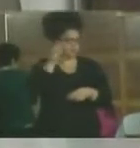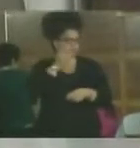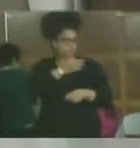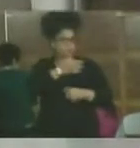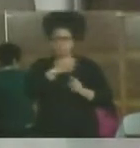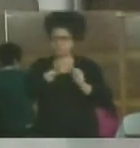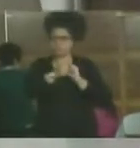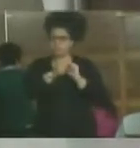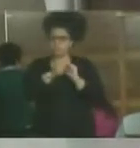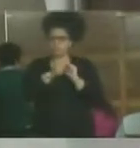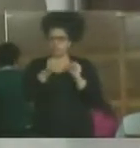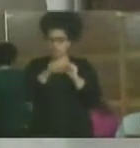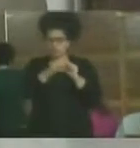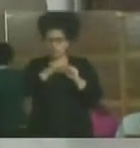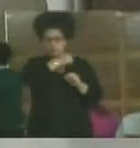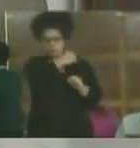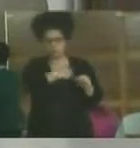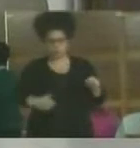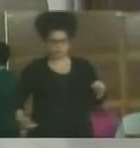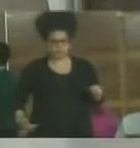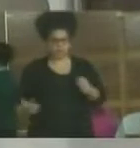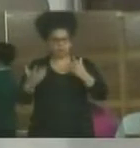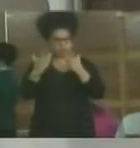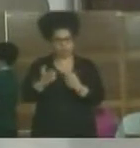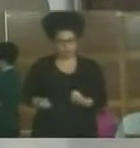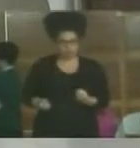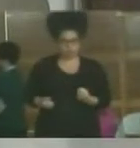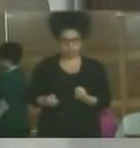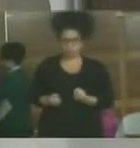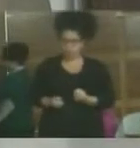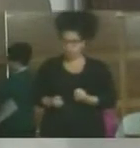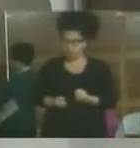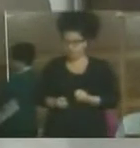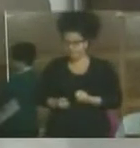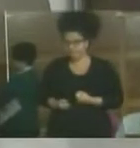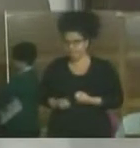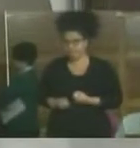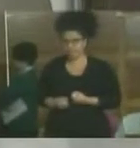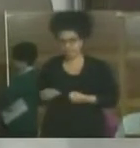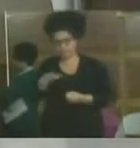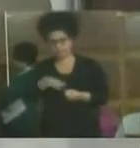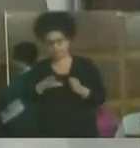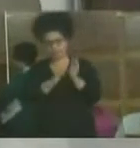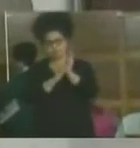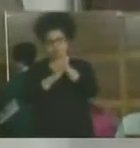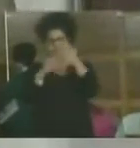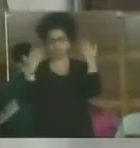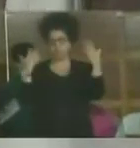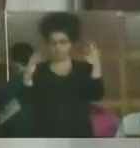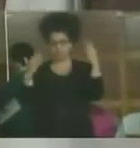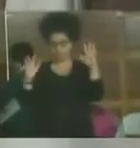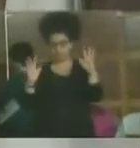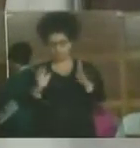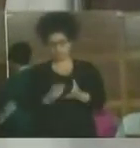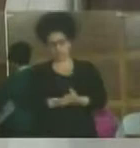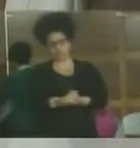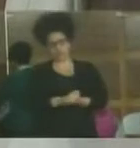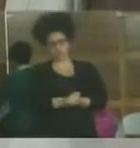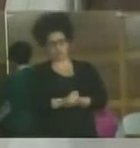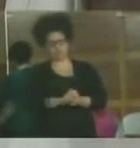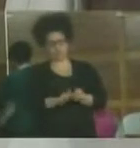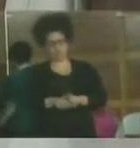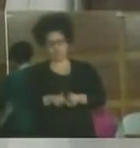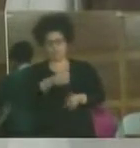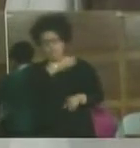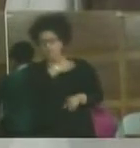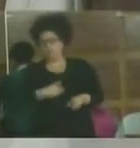governo atendeu, e quem ganha com isso é a comunidade dali daquela região. Está de parabéns, vereador Flavinho, e de parabéns o governo